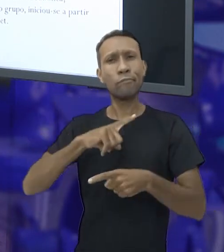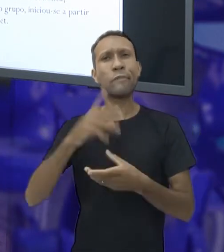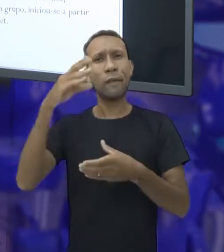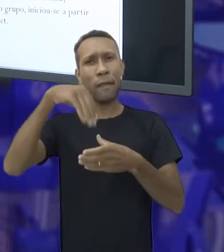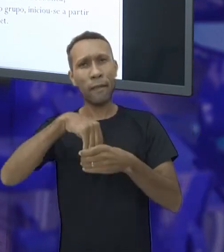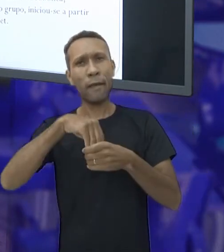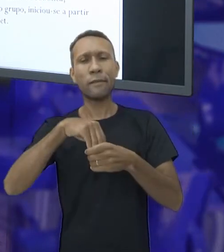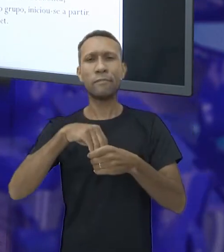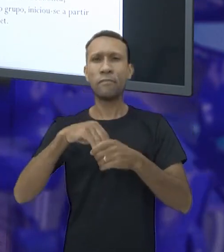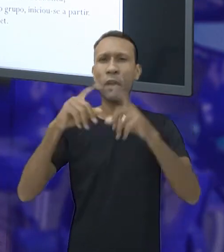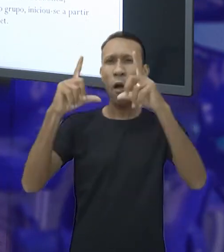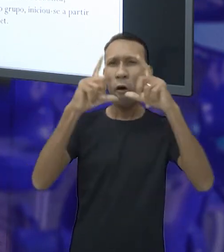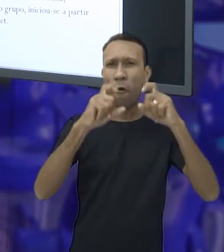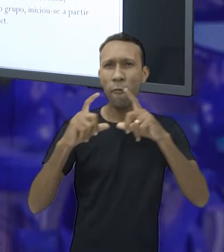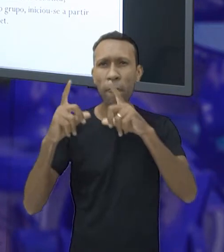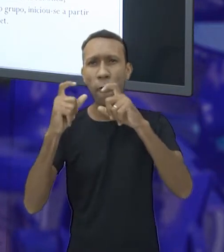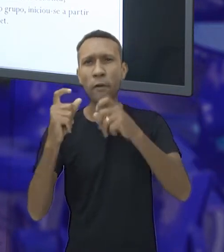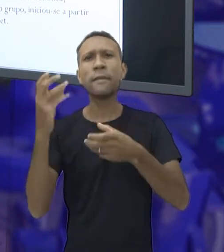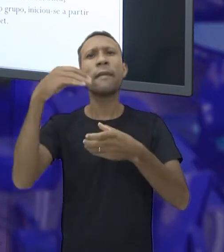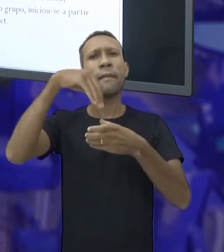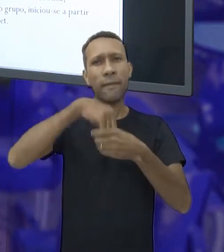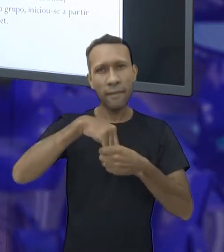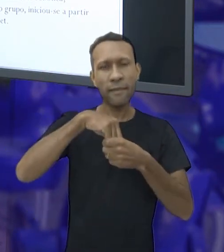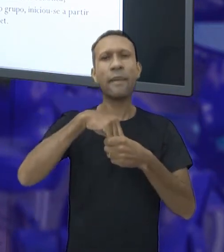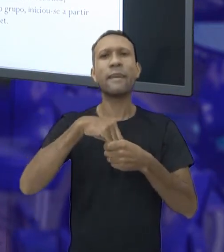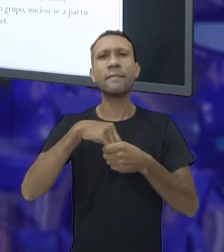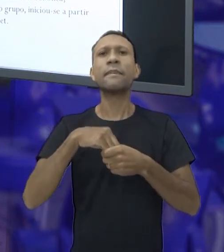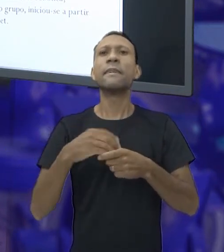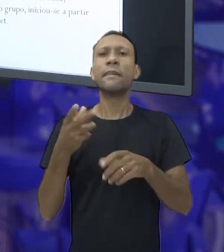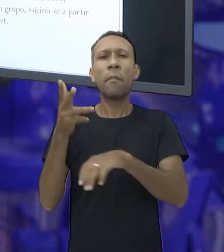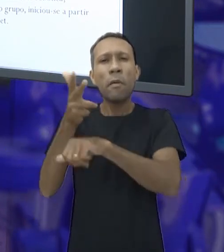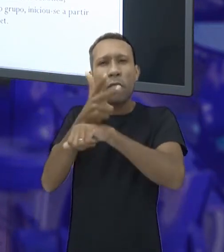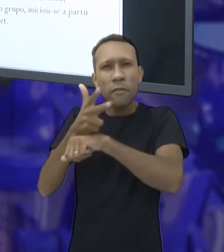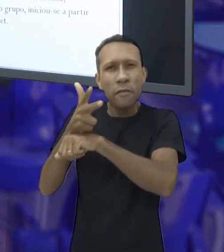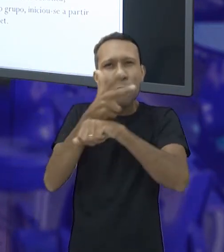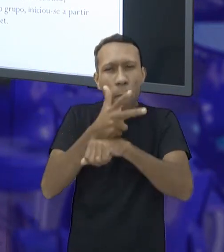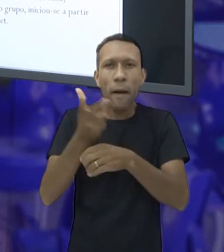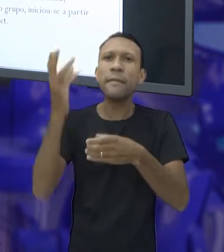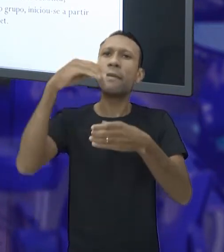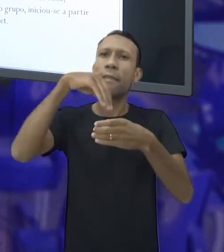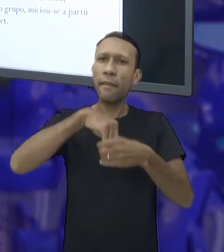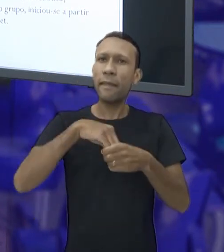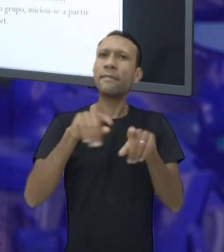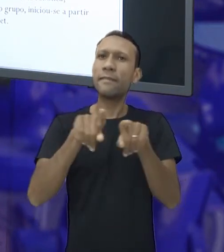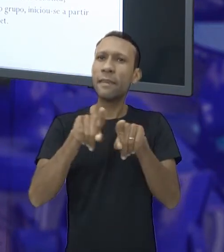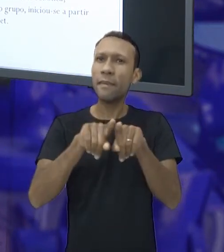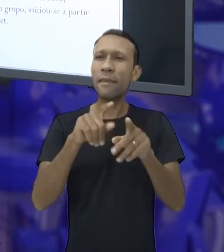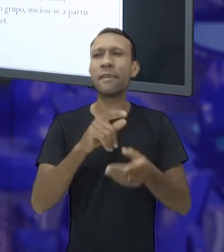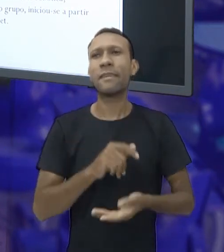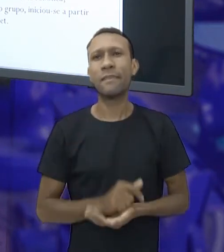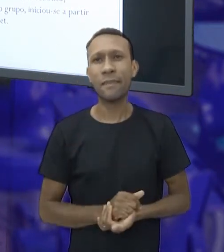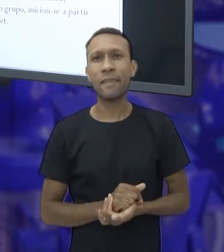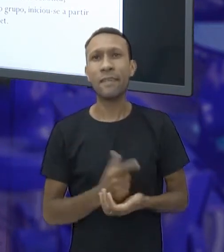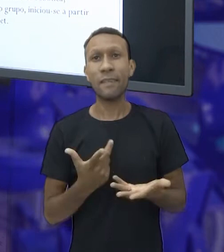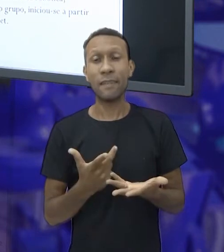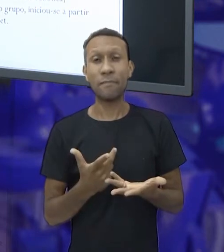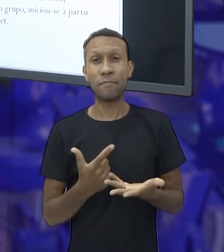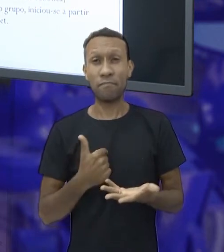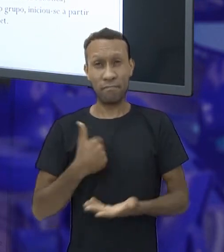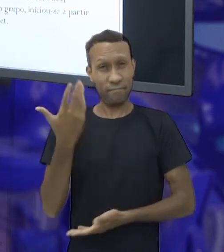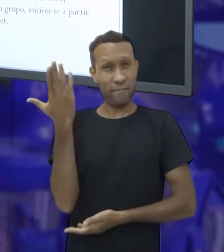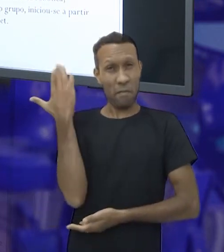Câmera fotográfica, não precisa porque aqui tem. Câmera de filmagem, aqui tem. Eu cheguei a utilizar